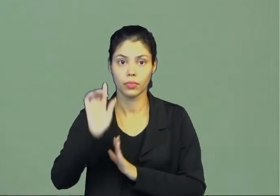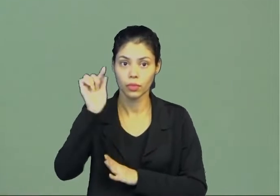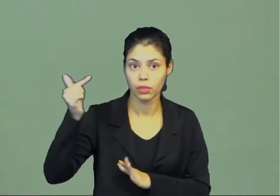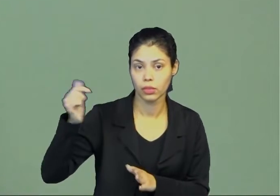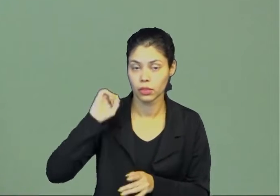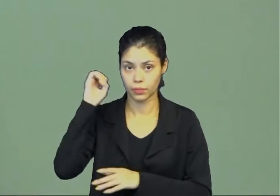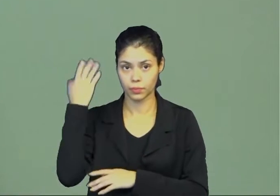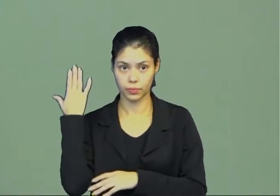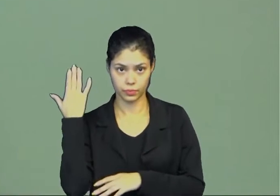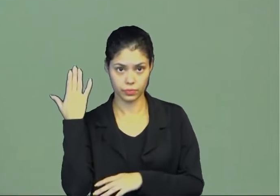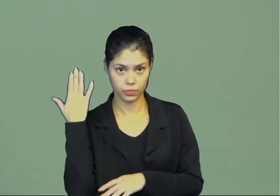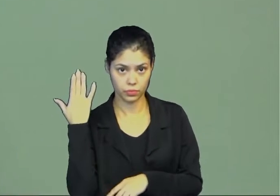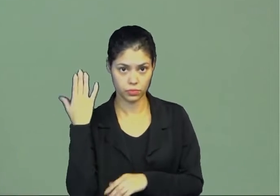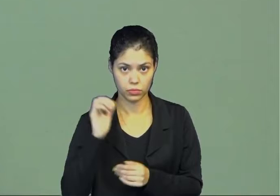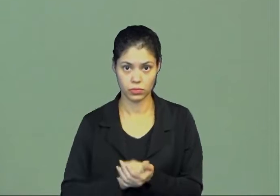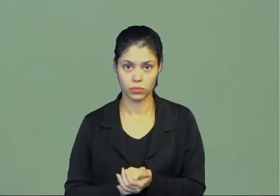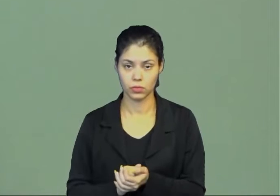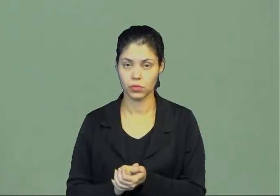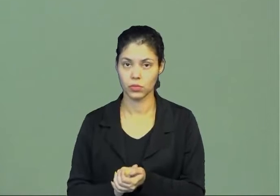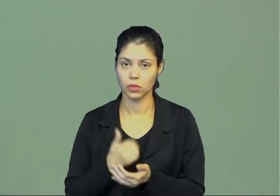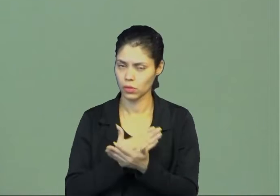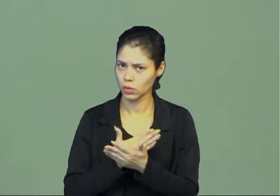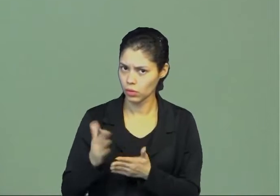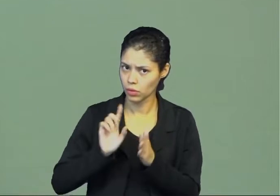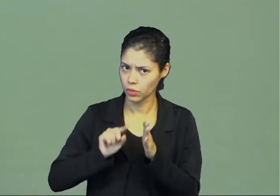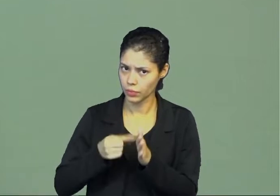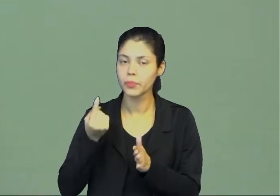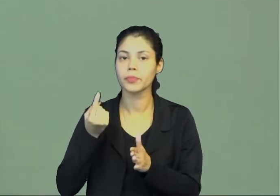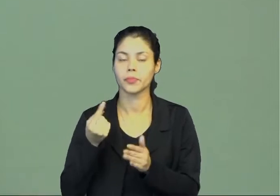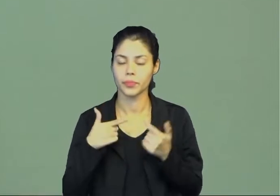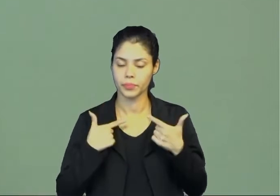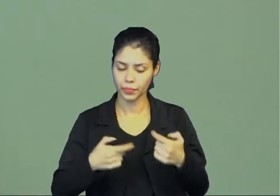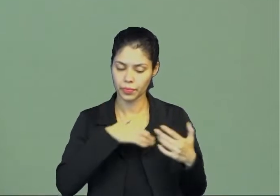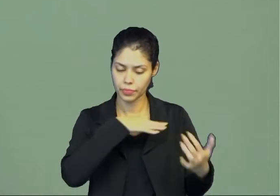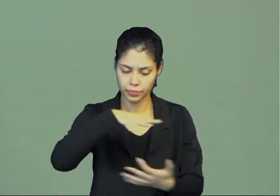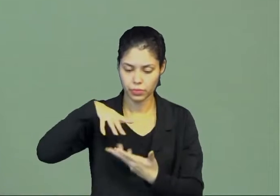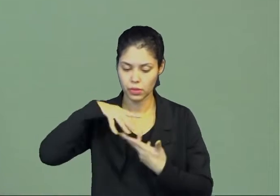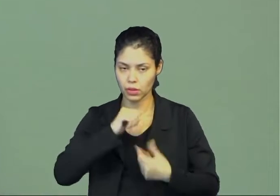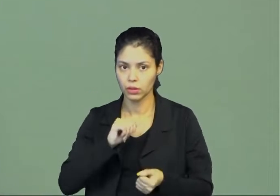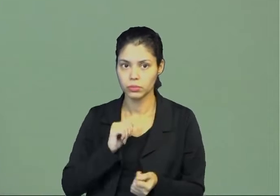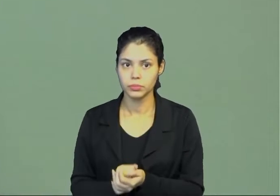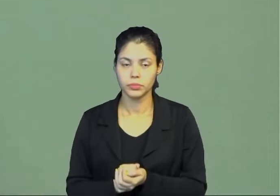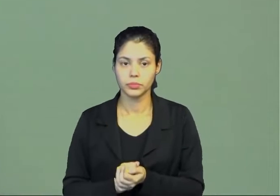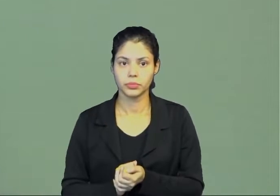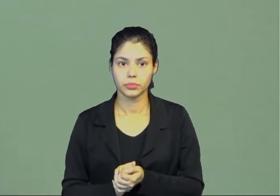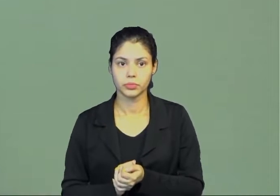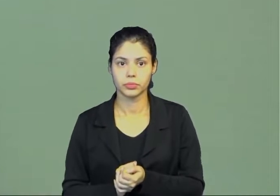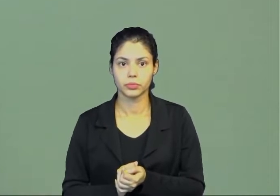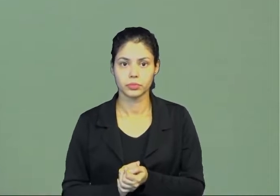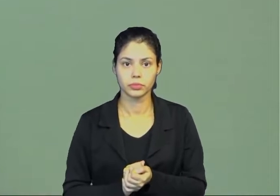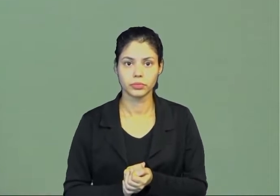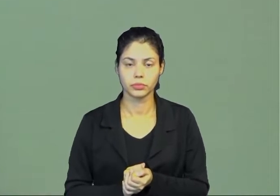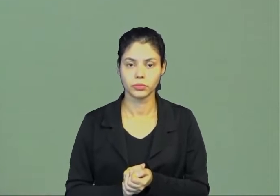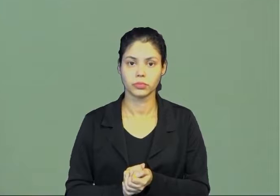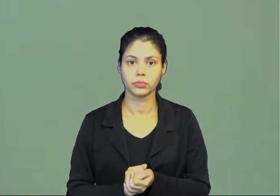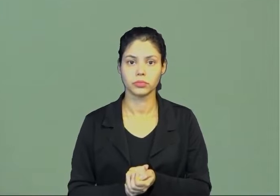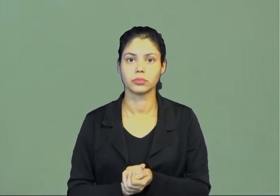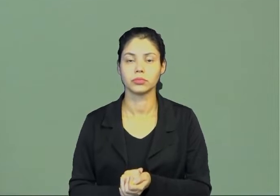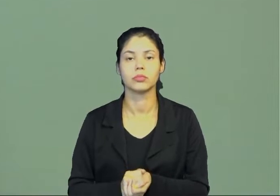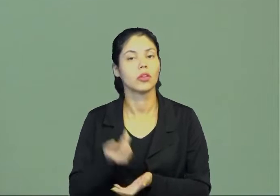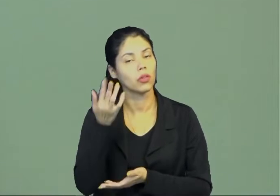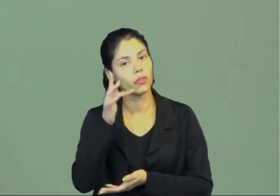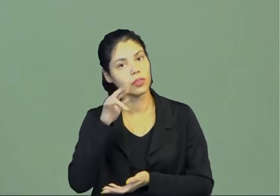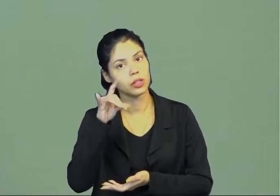que acontece o estopim para o início da Primeira Guerra Mundial. O arquiduque, o Francisco